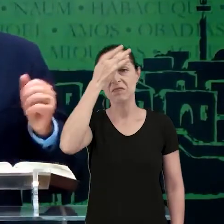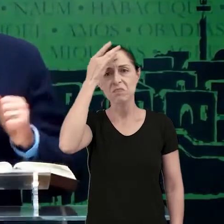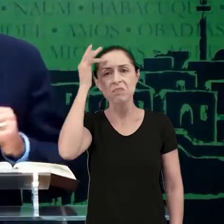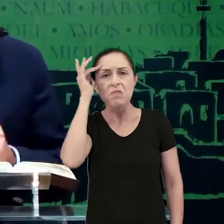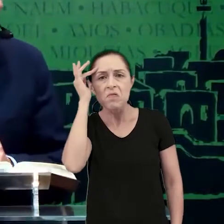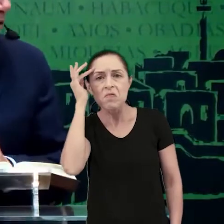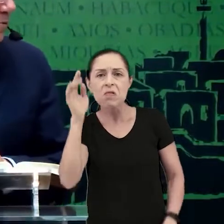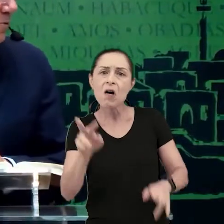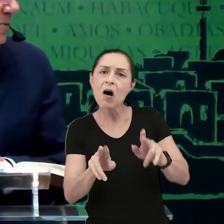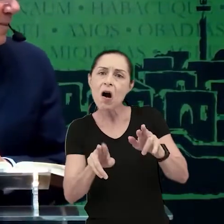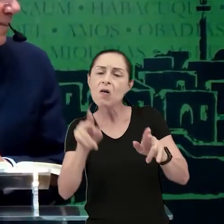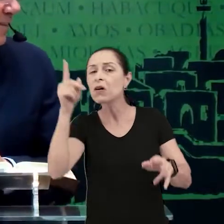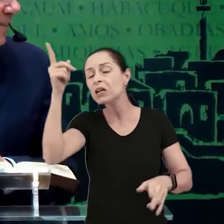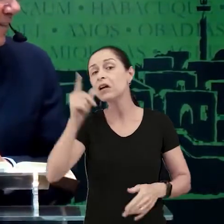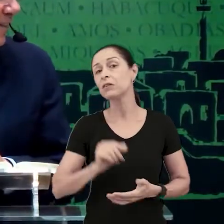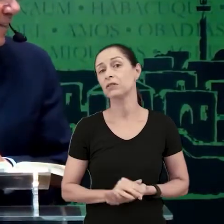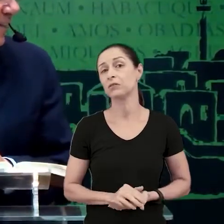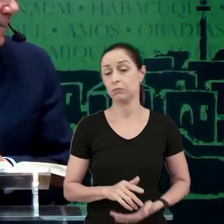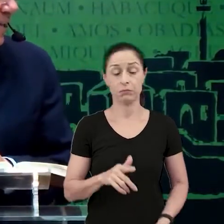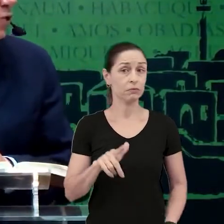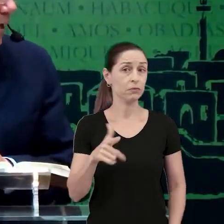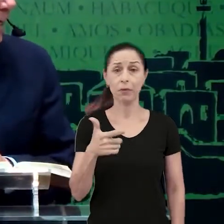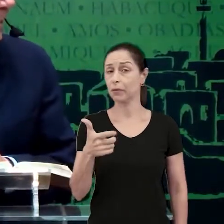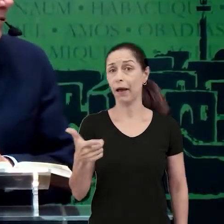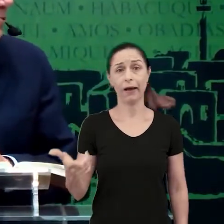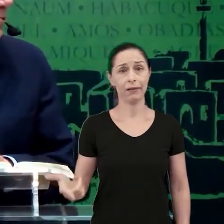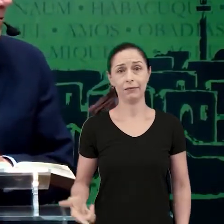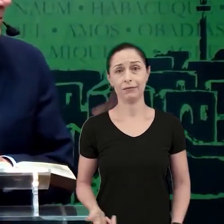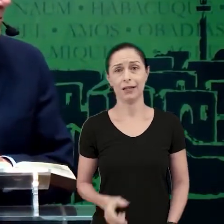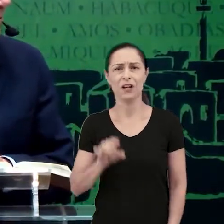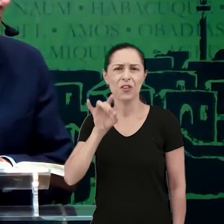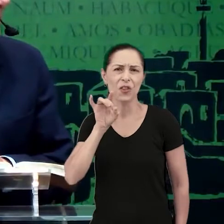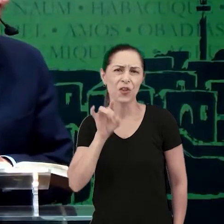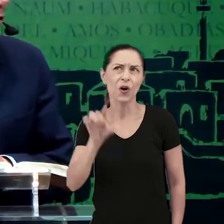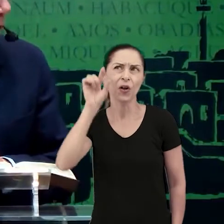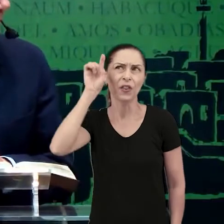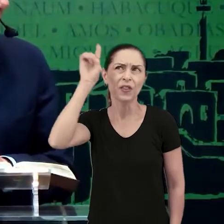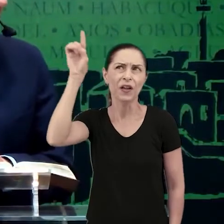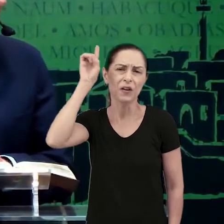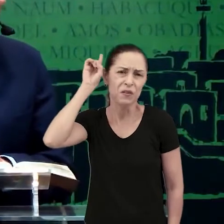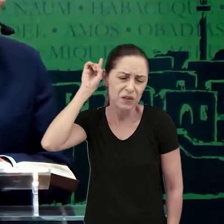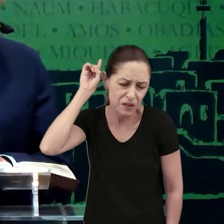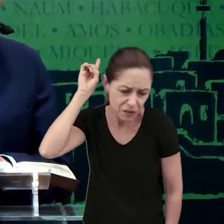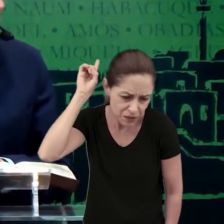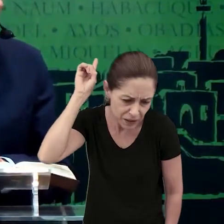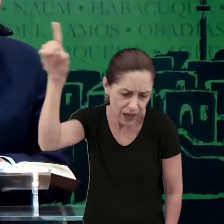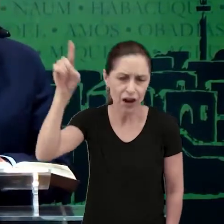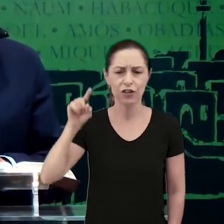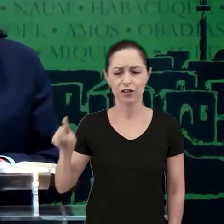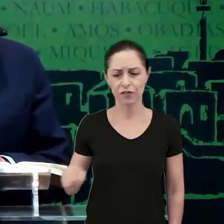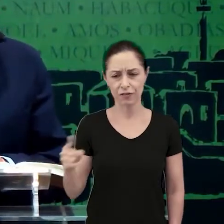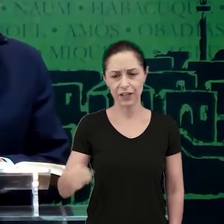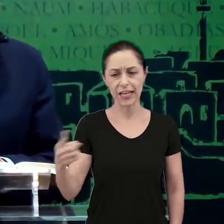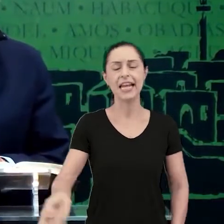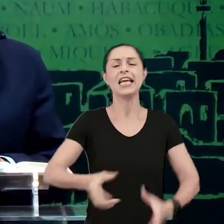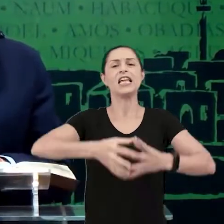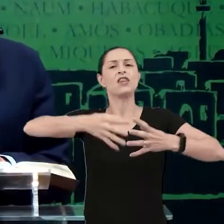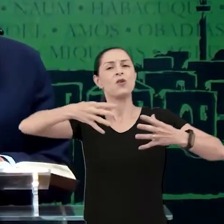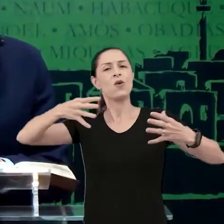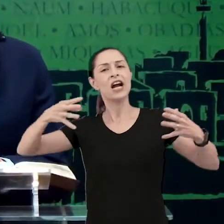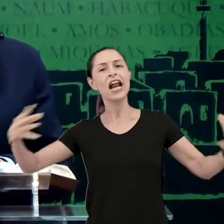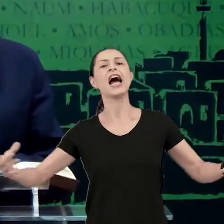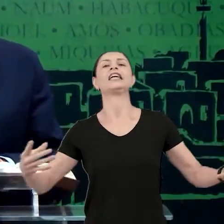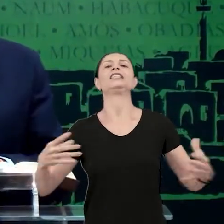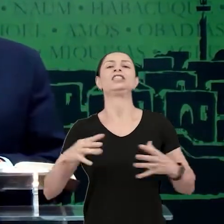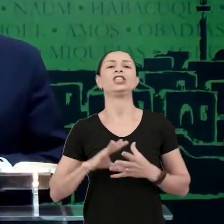Quem é Deus como o nosso Deus? Só Ele é Deus. Só Ele é infinito, só Ele é imenso, só Ele é